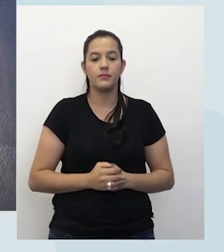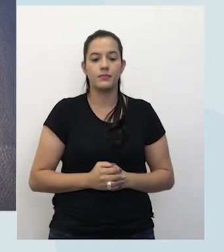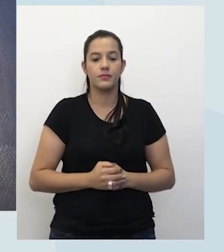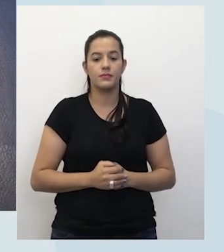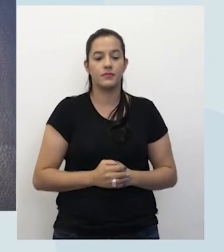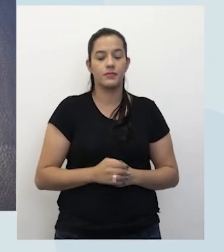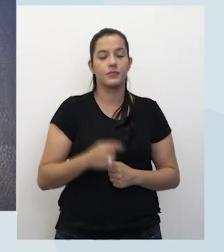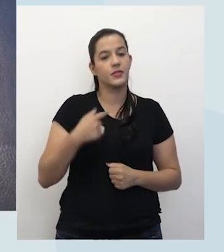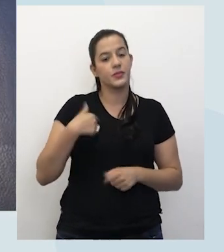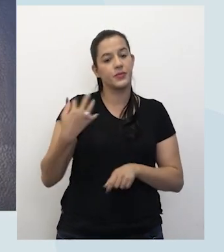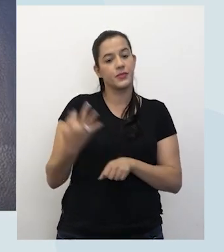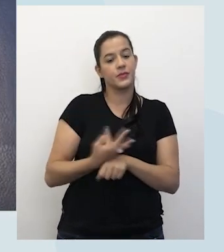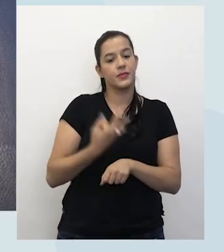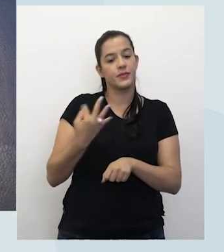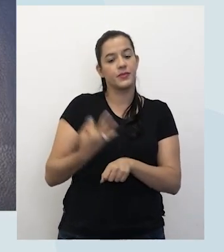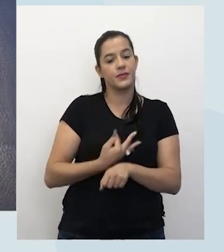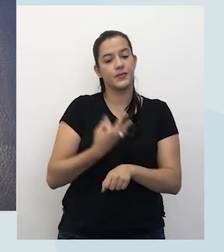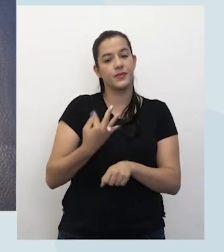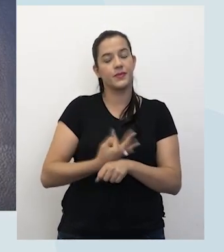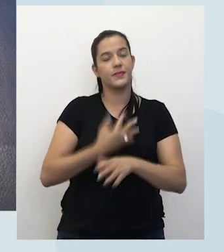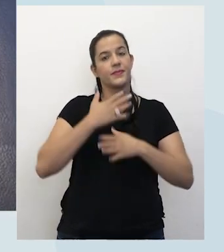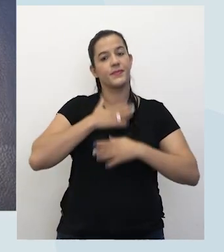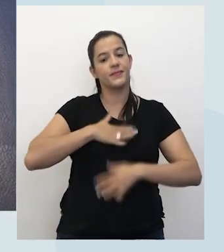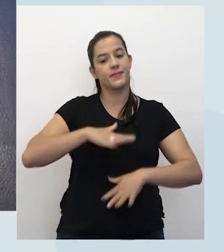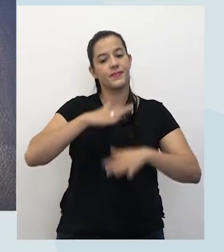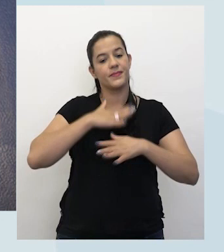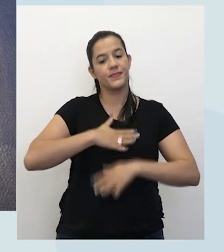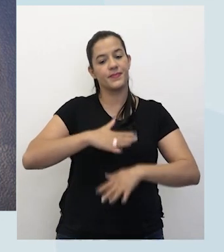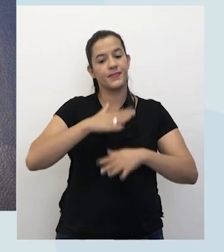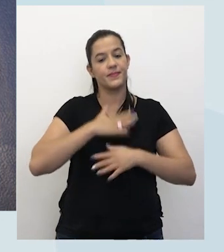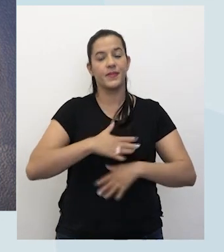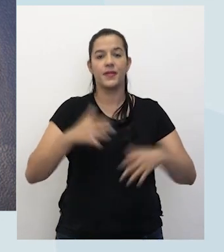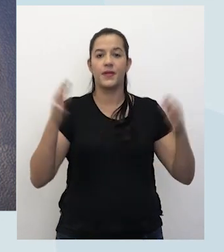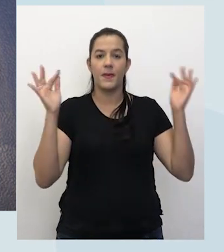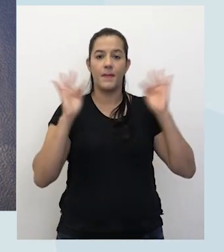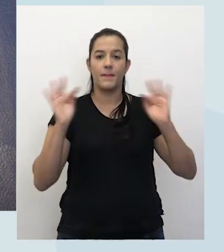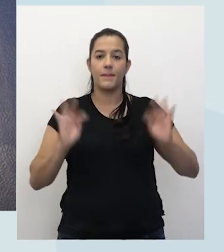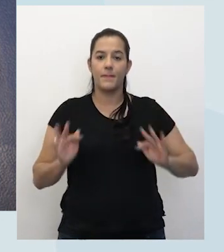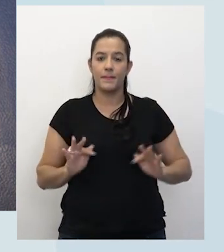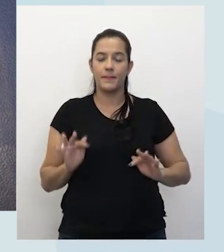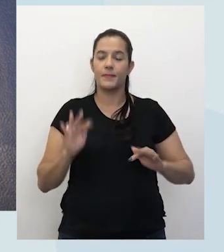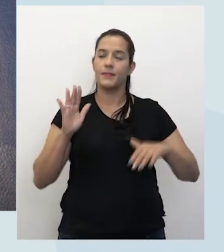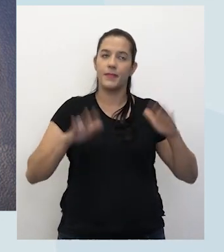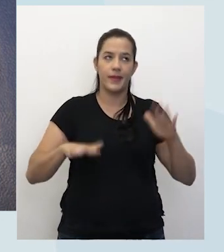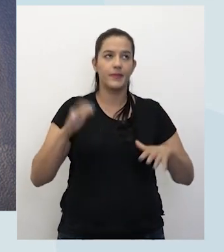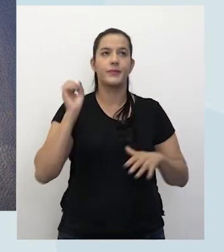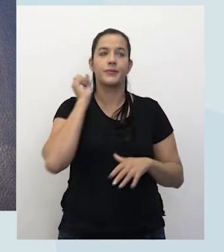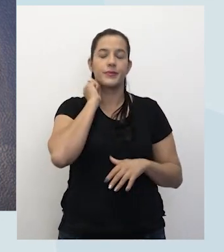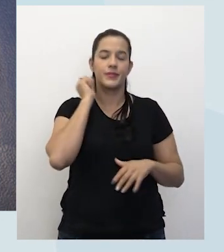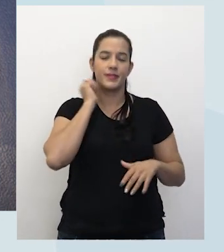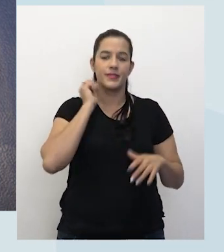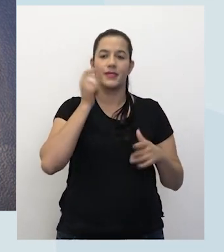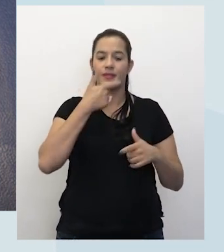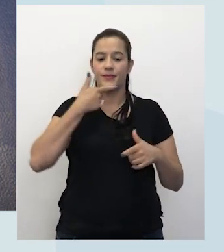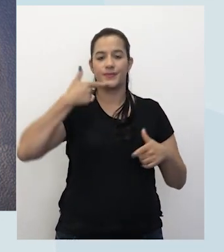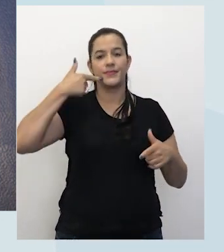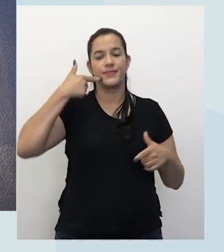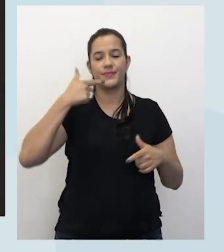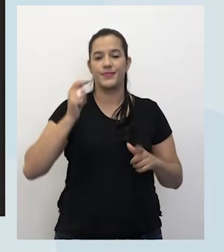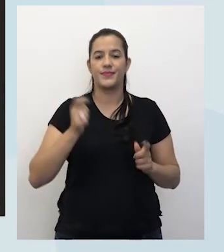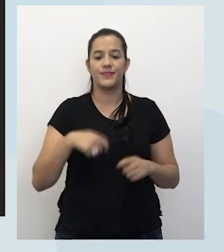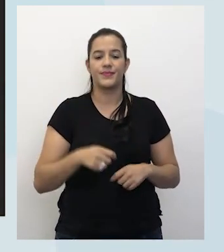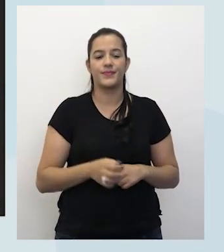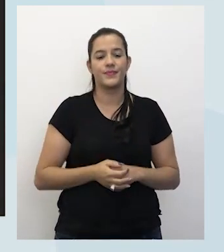Seguimos. Temos tolerância ao estresse. Eu consigo me animar mesmo quando eu estou estressado.